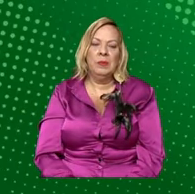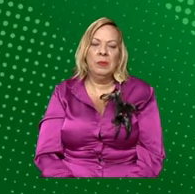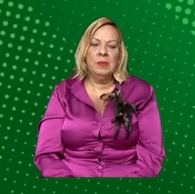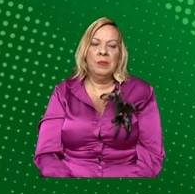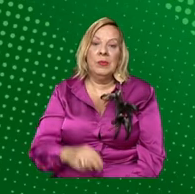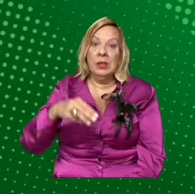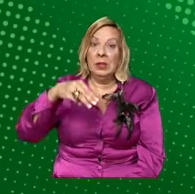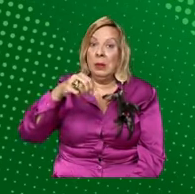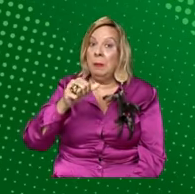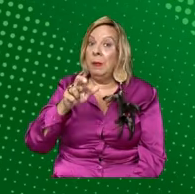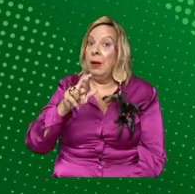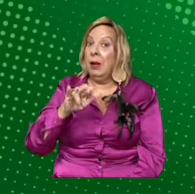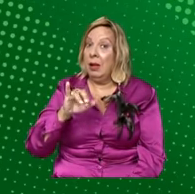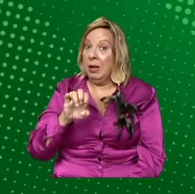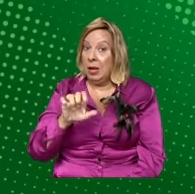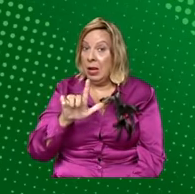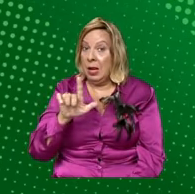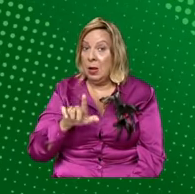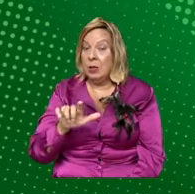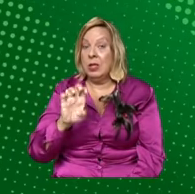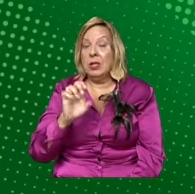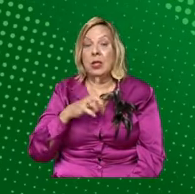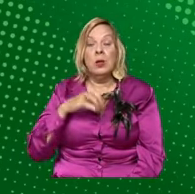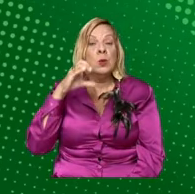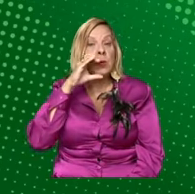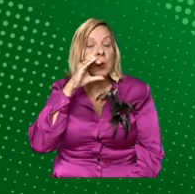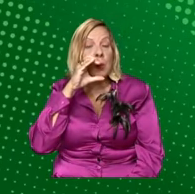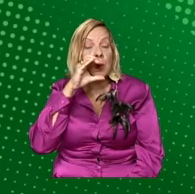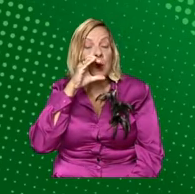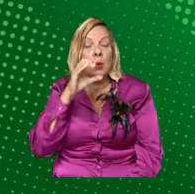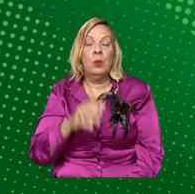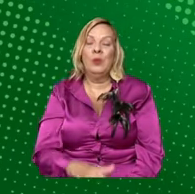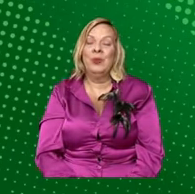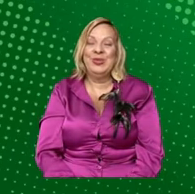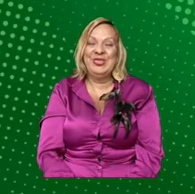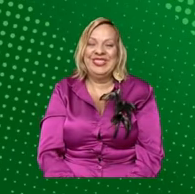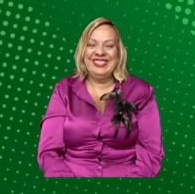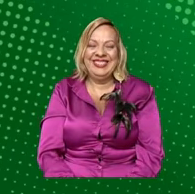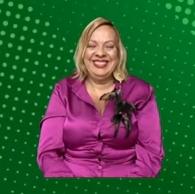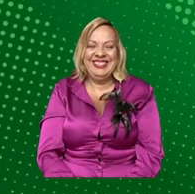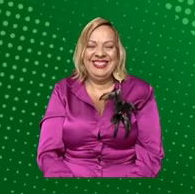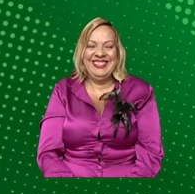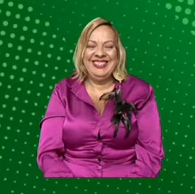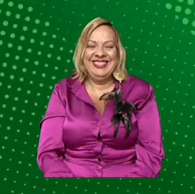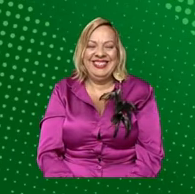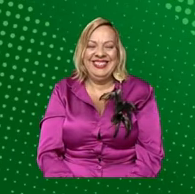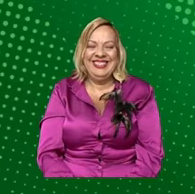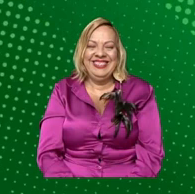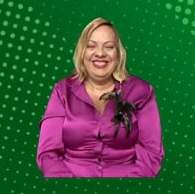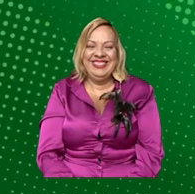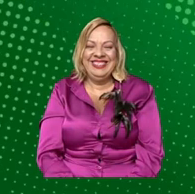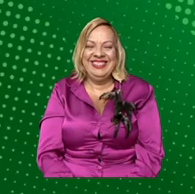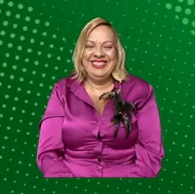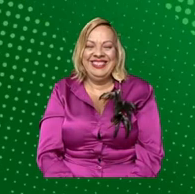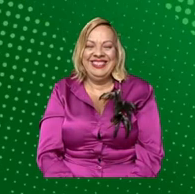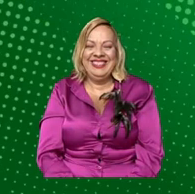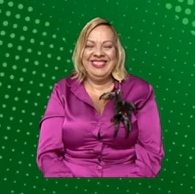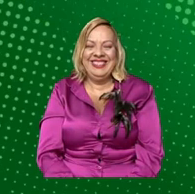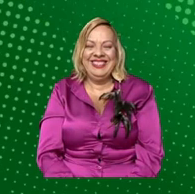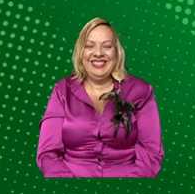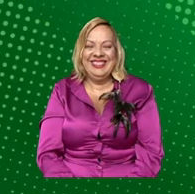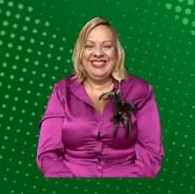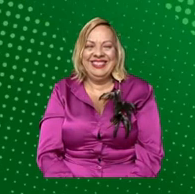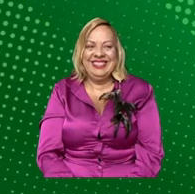1266047, Maria Elzide, Nossa Senhora do Socorro, Adrianinha, Pé Quente, maravilhosa, Regional Socorro